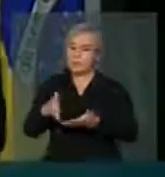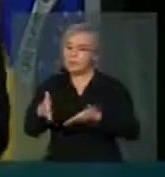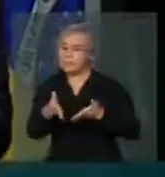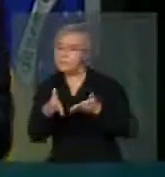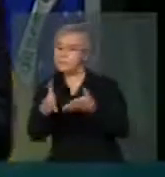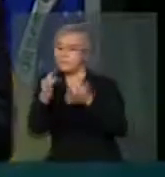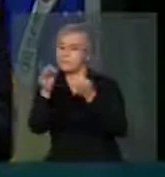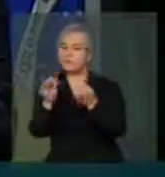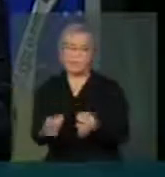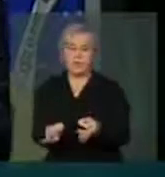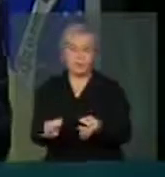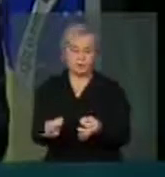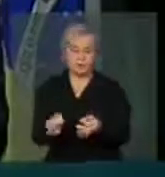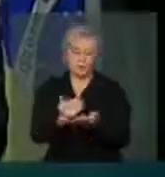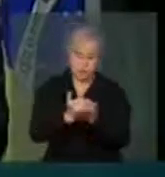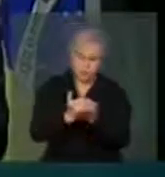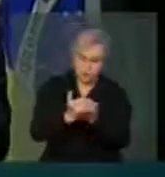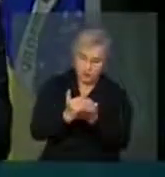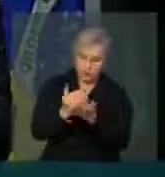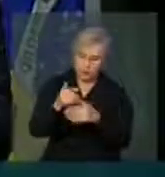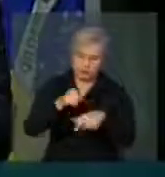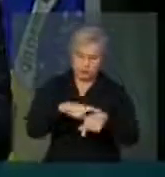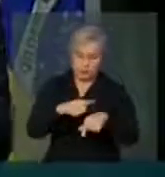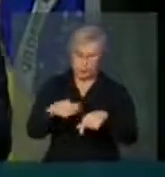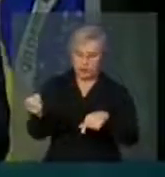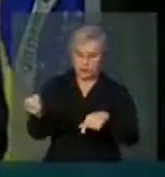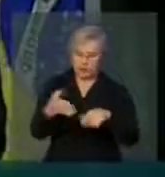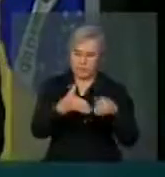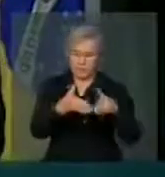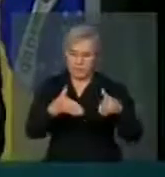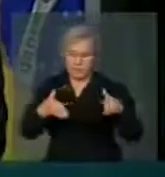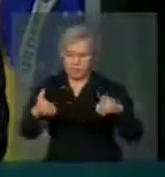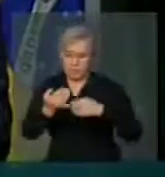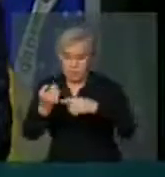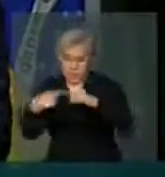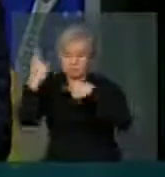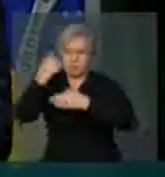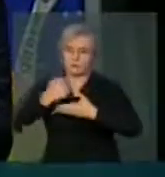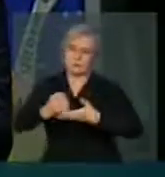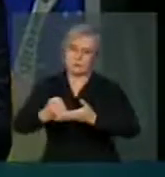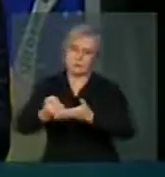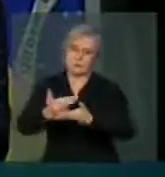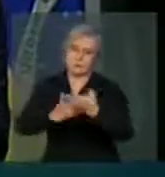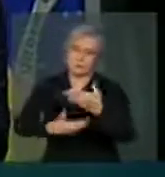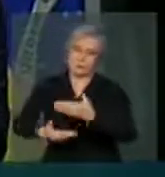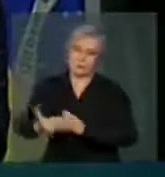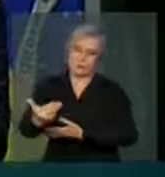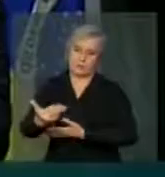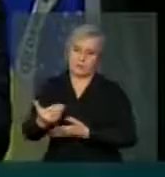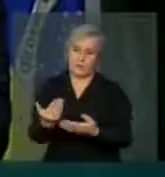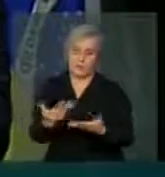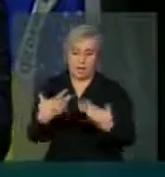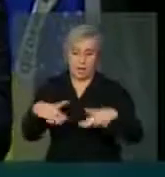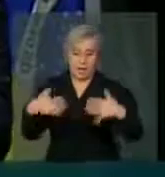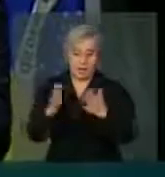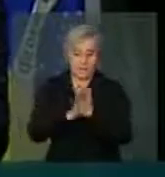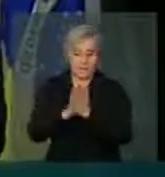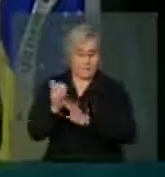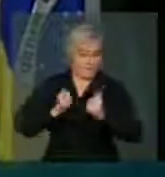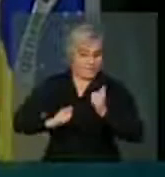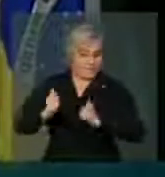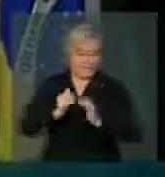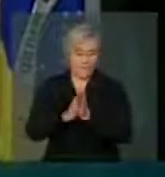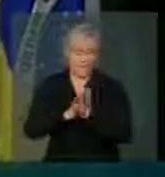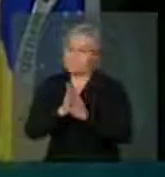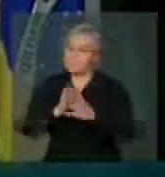certo e que se iniciava um novo ciclo de desenvolvimento sustentável. A euforia do crescimento alegrou